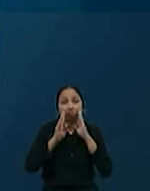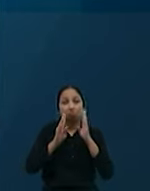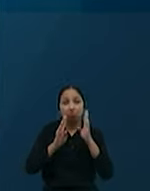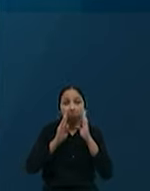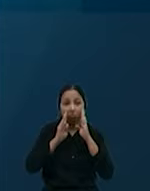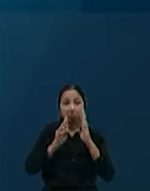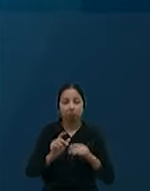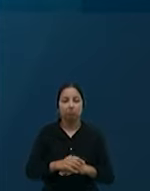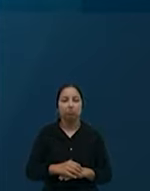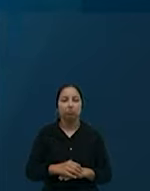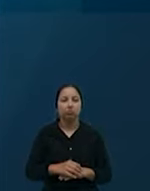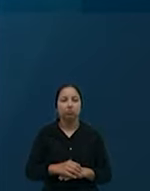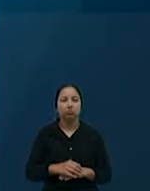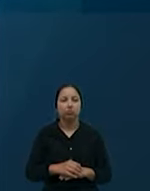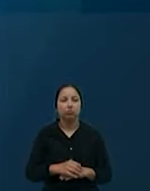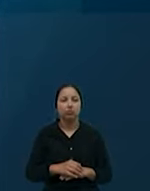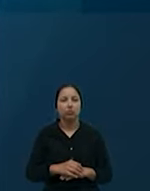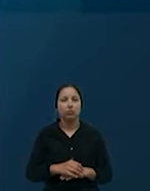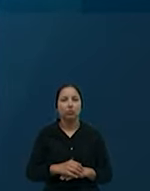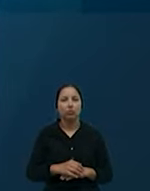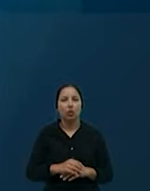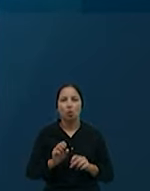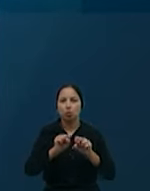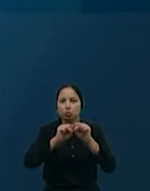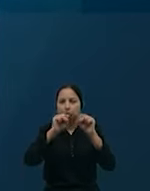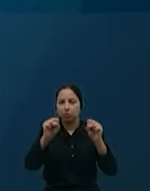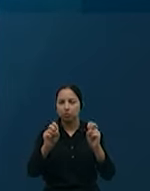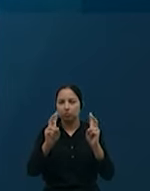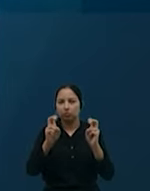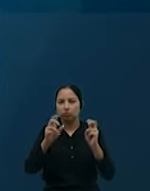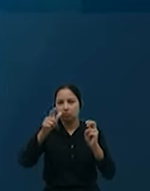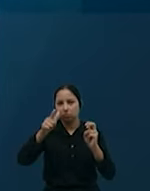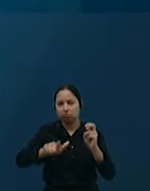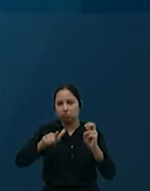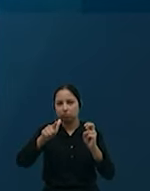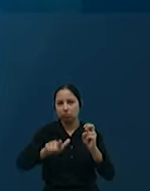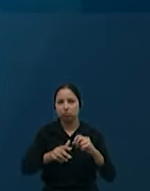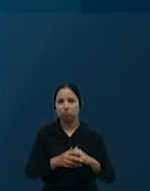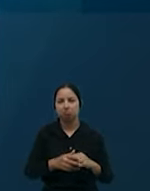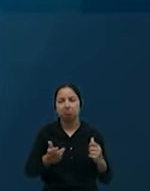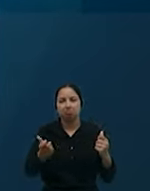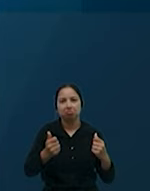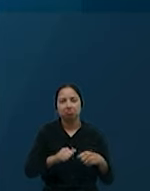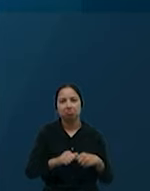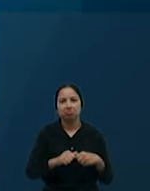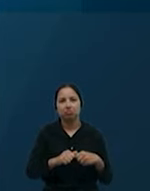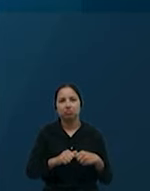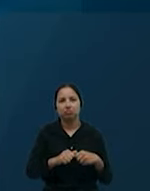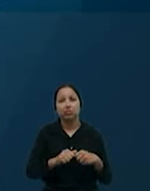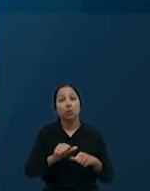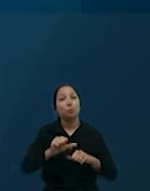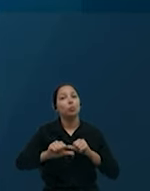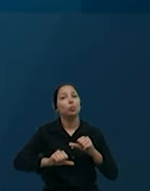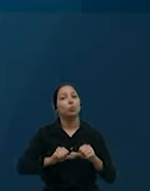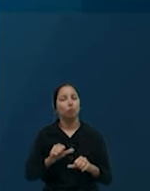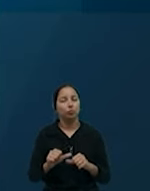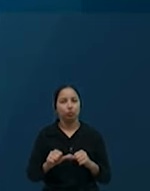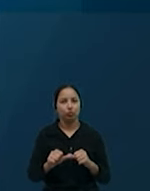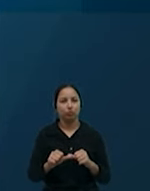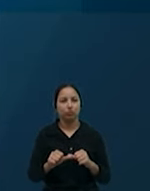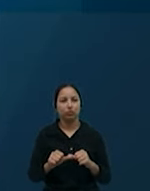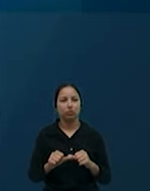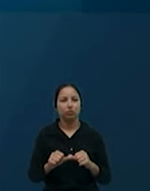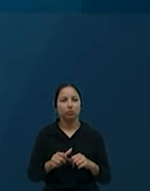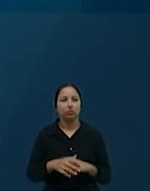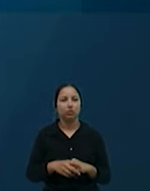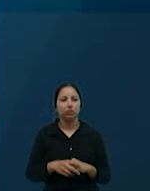ao propósito maior do sistema de repetitivos, pudéssemos superar, né, essa questão da causa